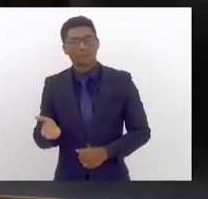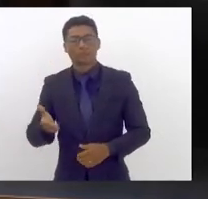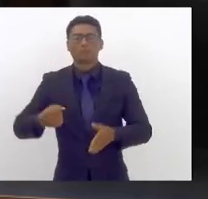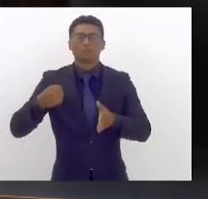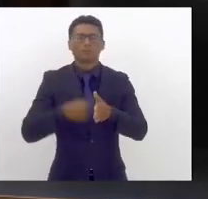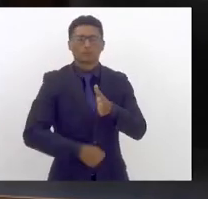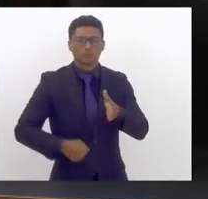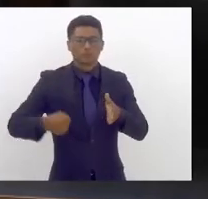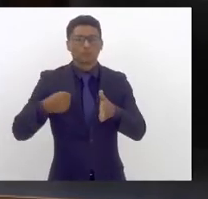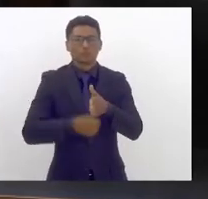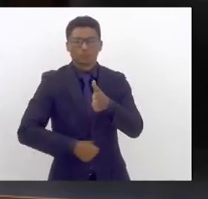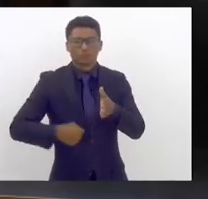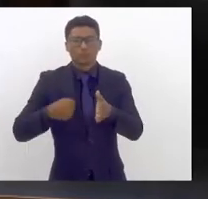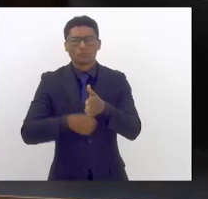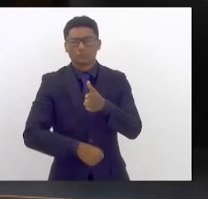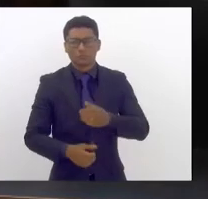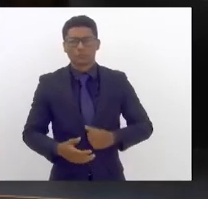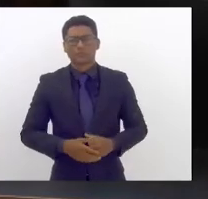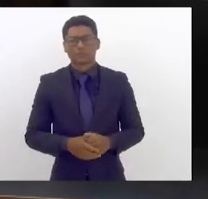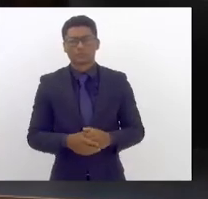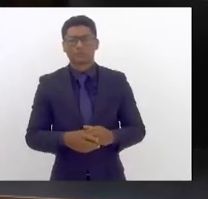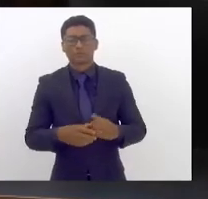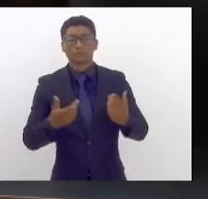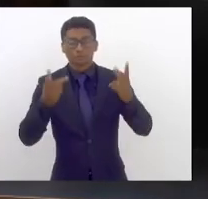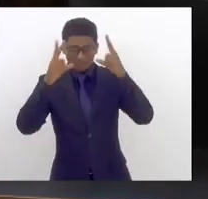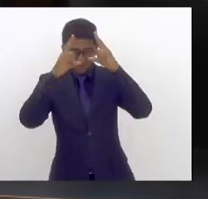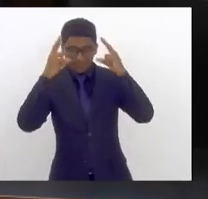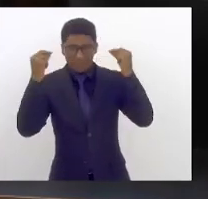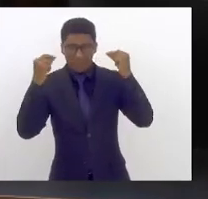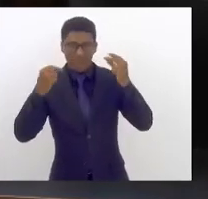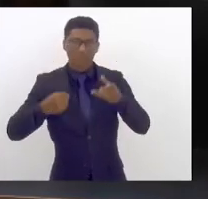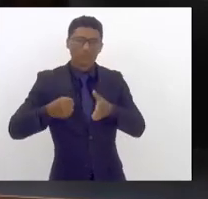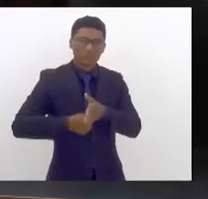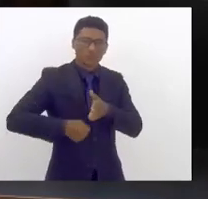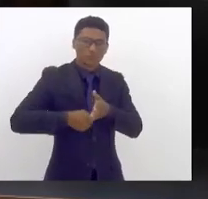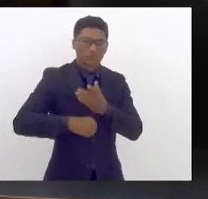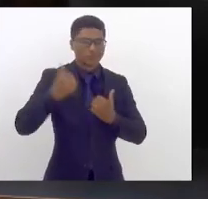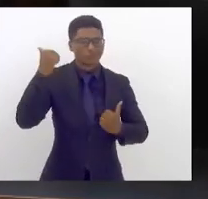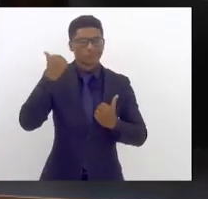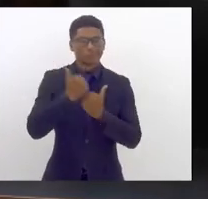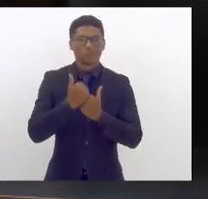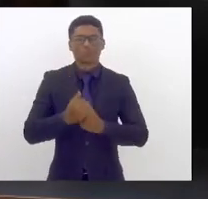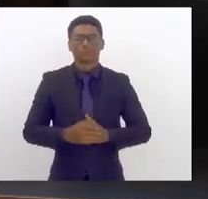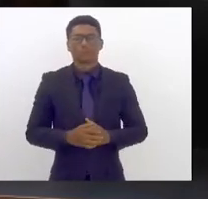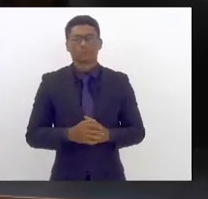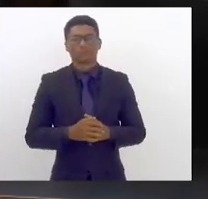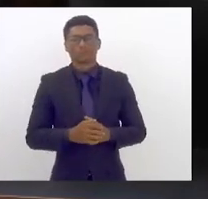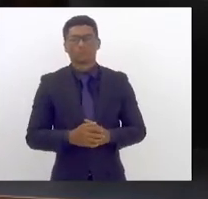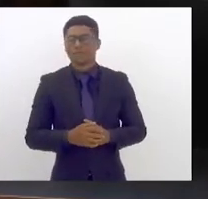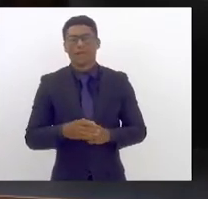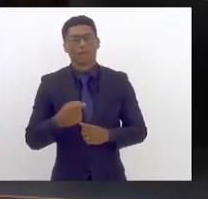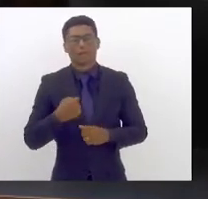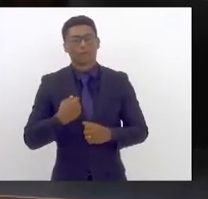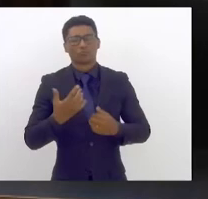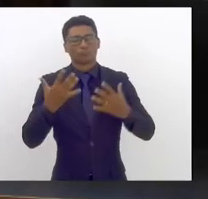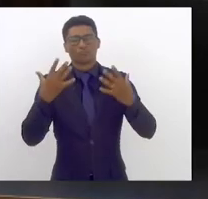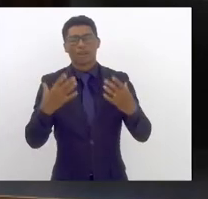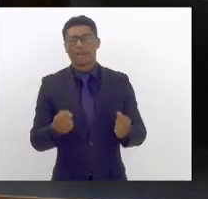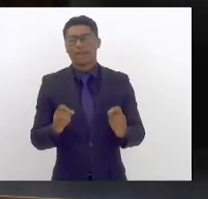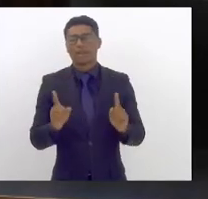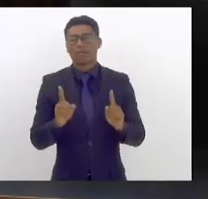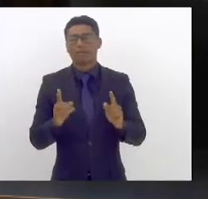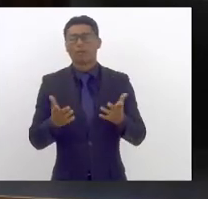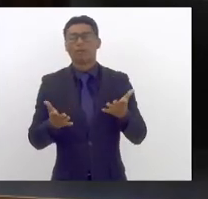e no combate da categoria da enfermagem muito Imbatível e eu não admitia das mulheres